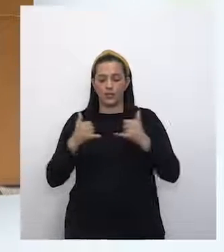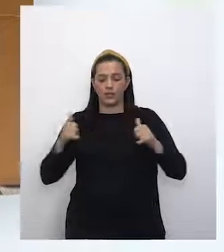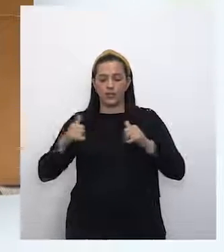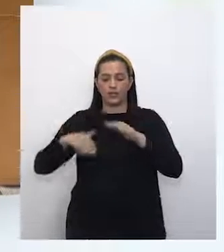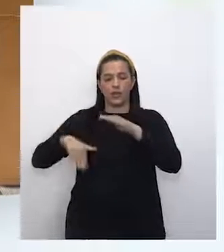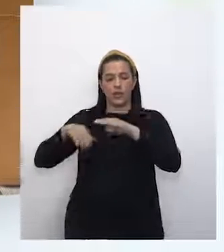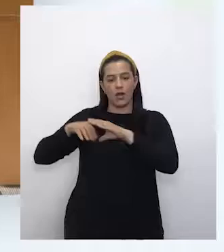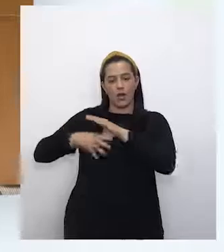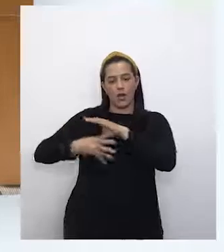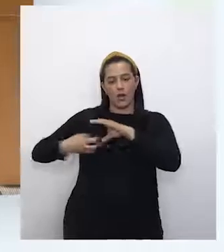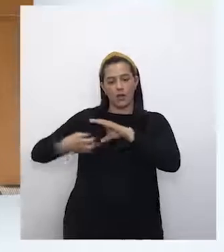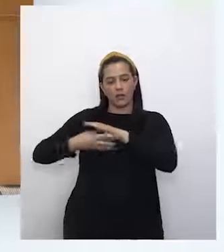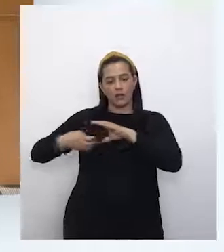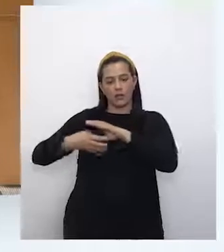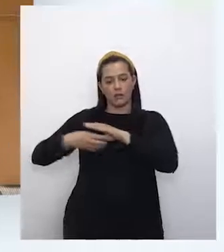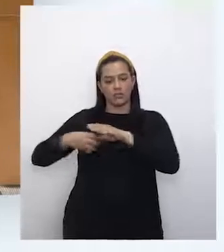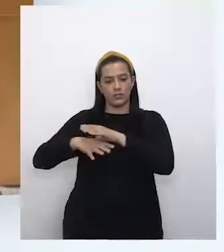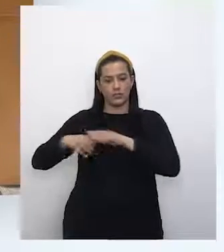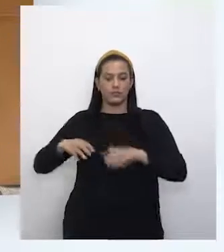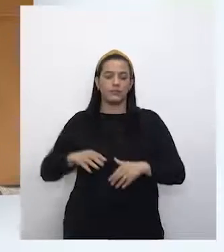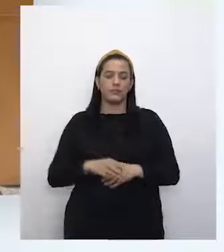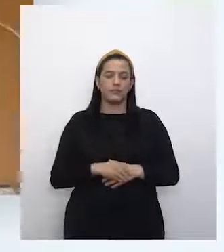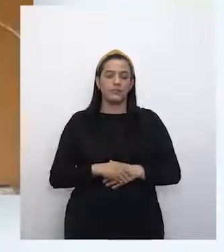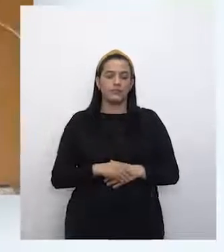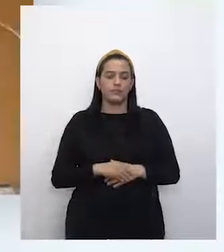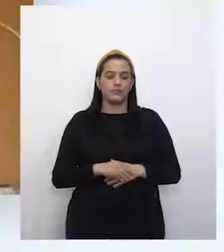for assimilada pelo som.